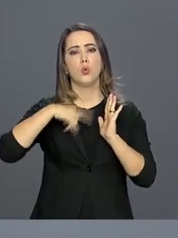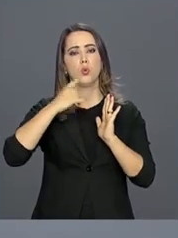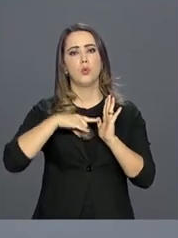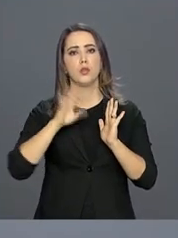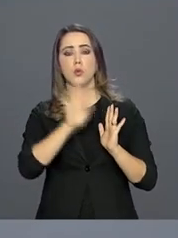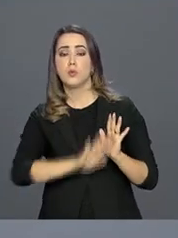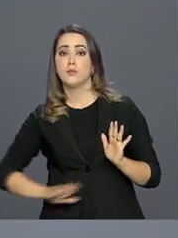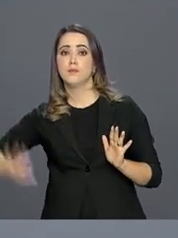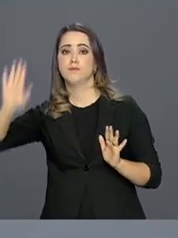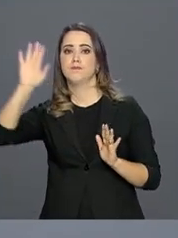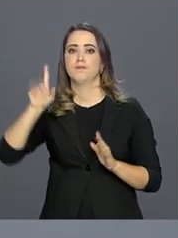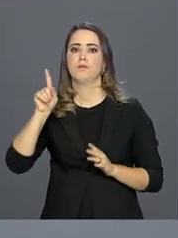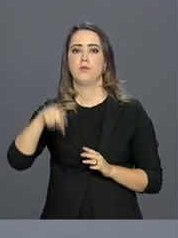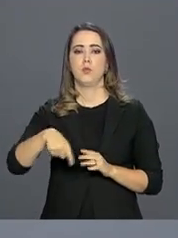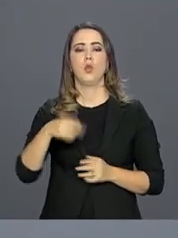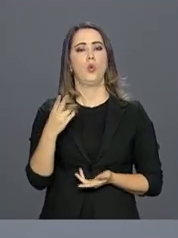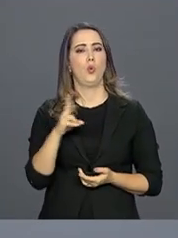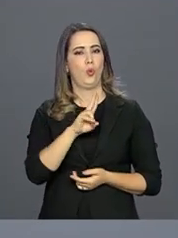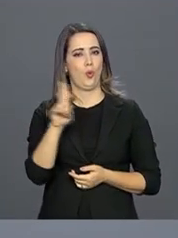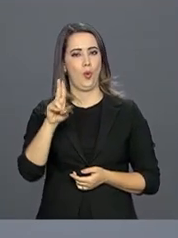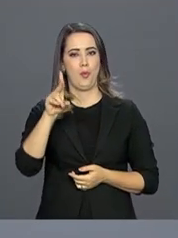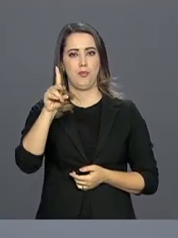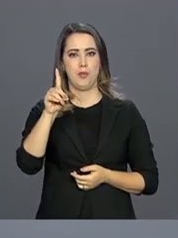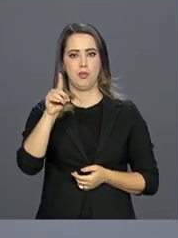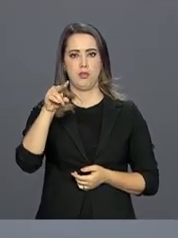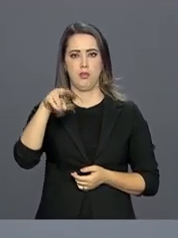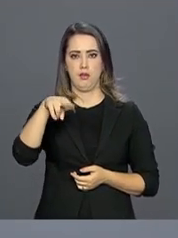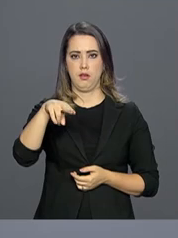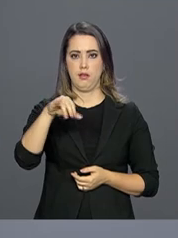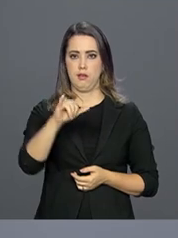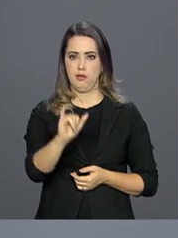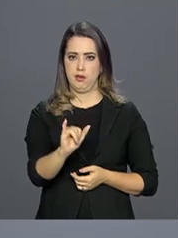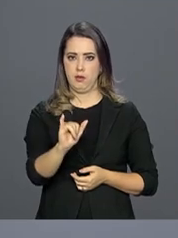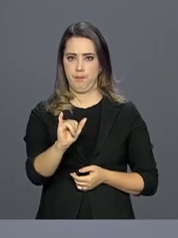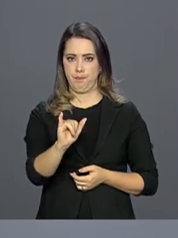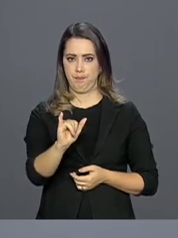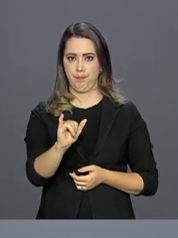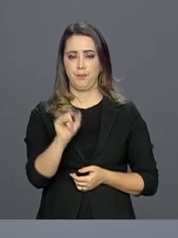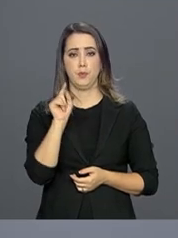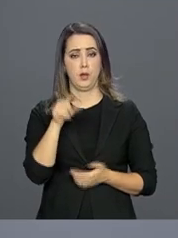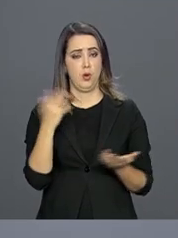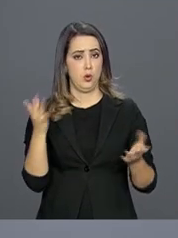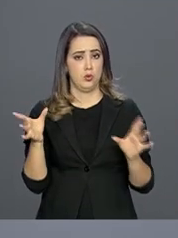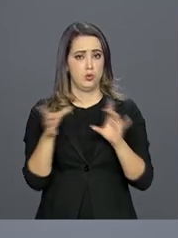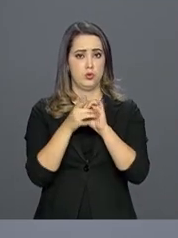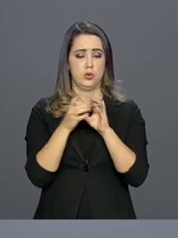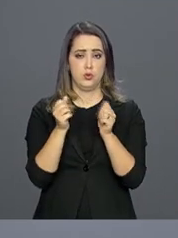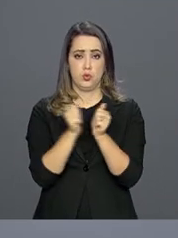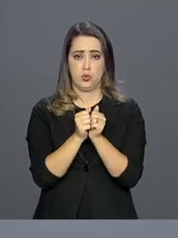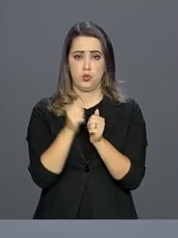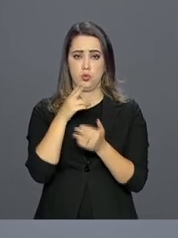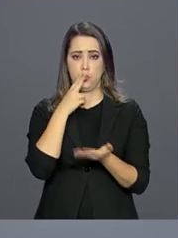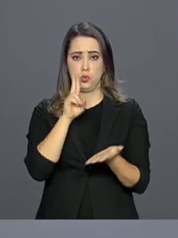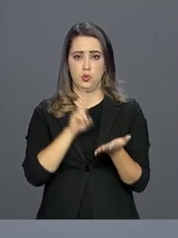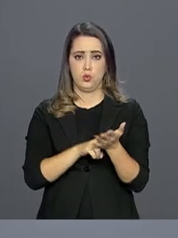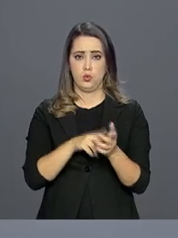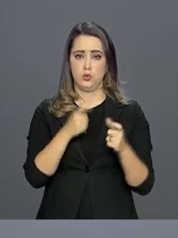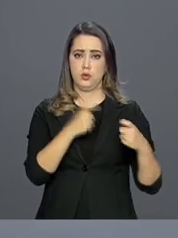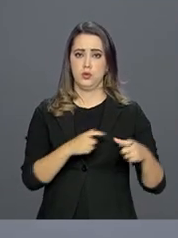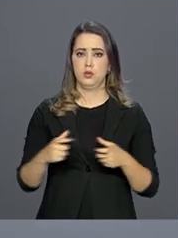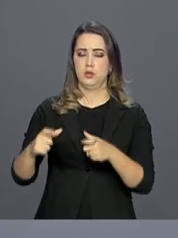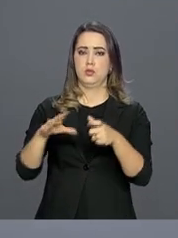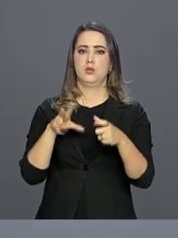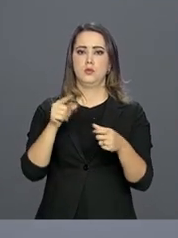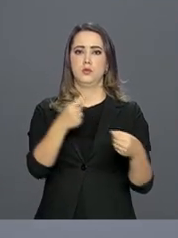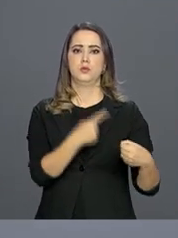identificação o chamado dn digital e com uma parceria assinada hoje os correios que têm agências presentes em